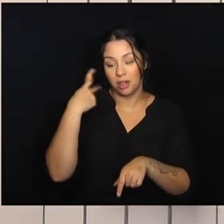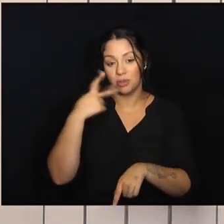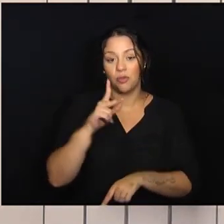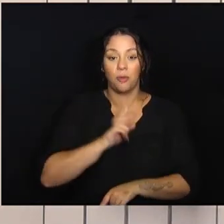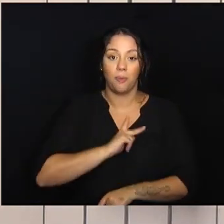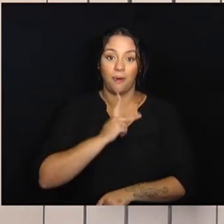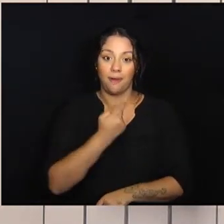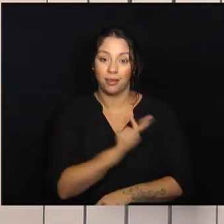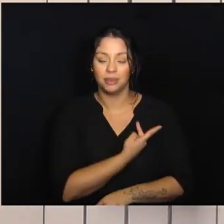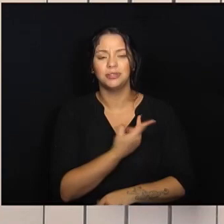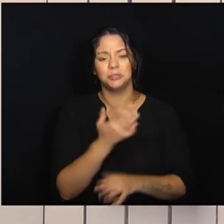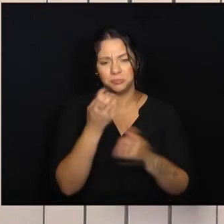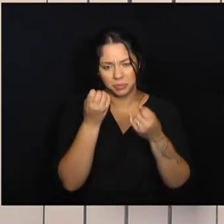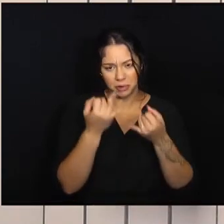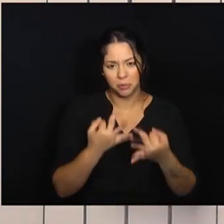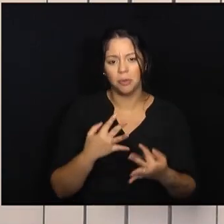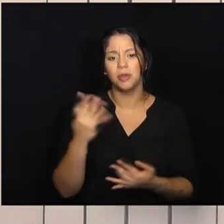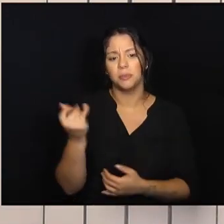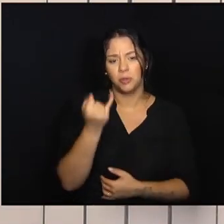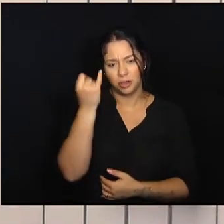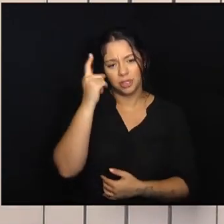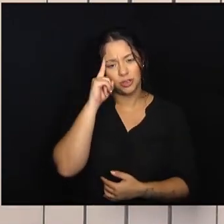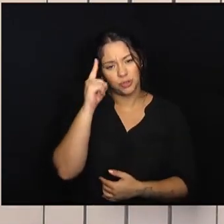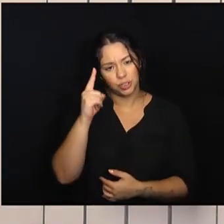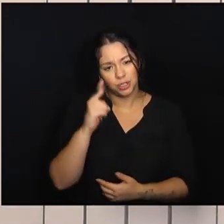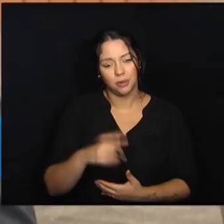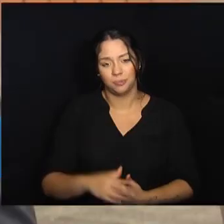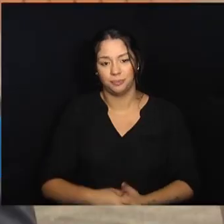a importância desta data.